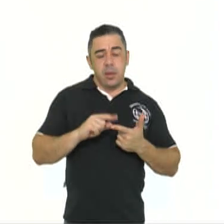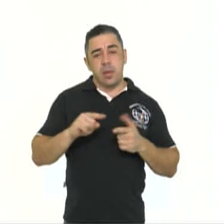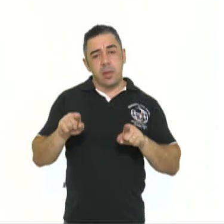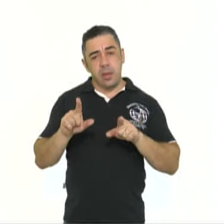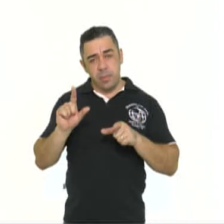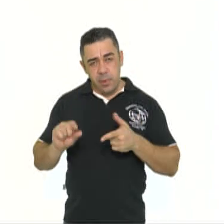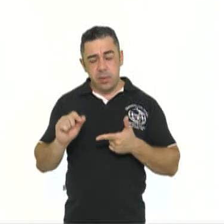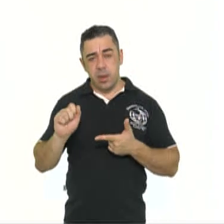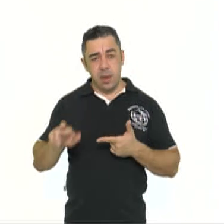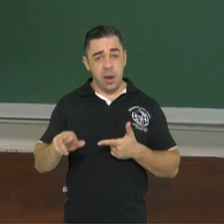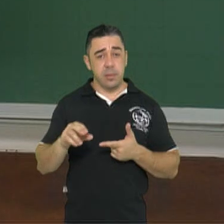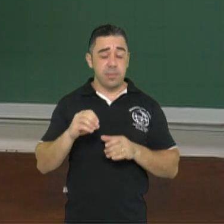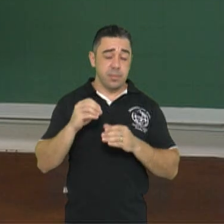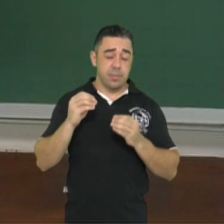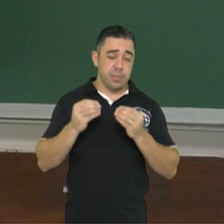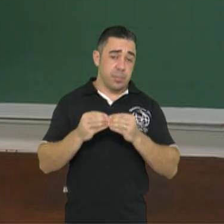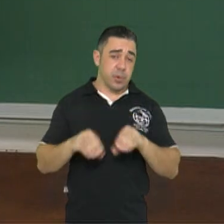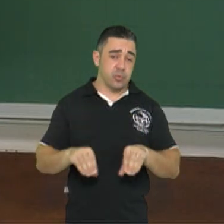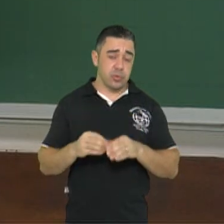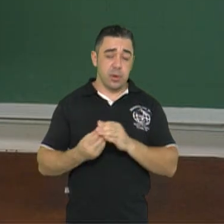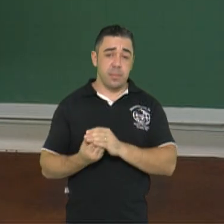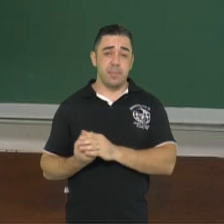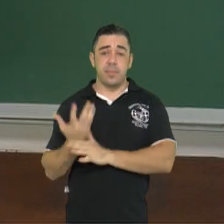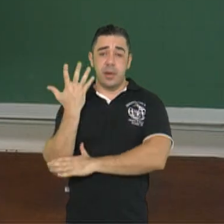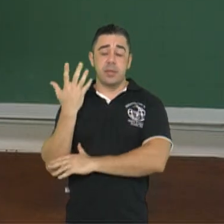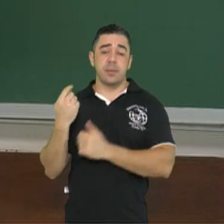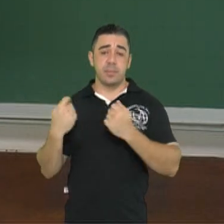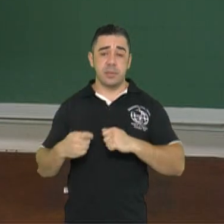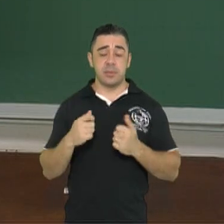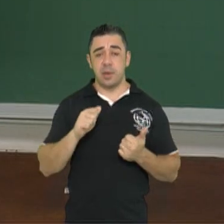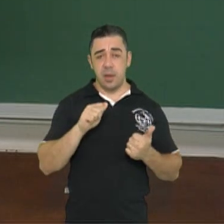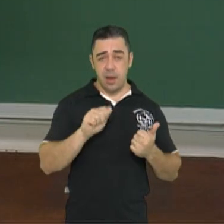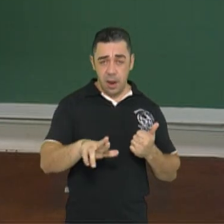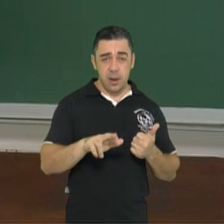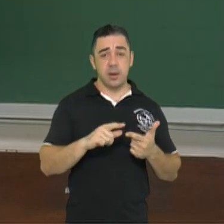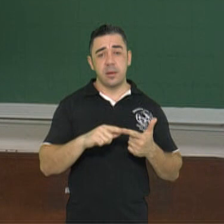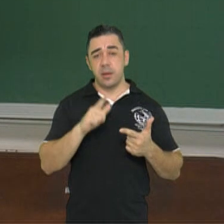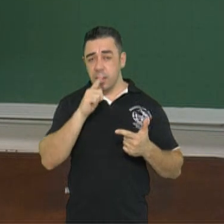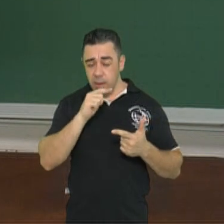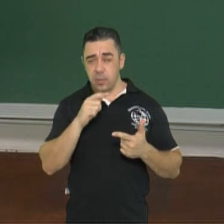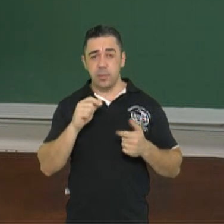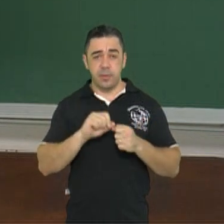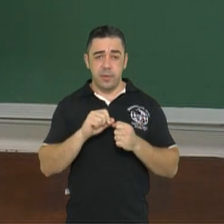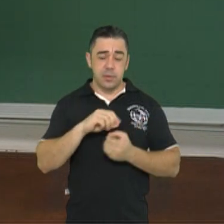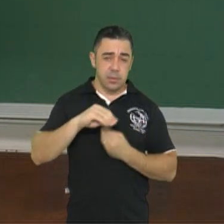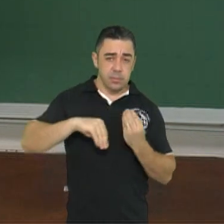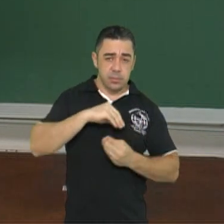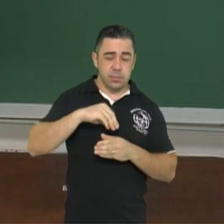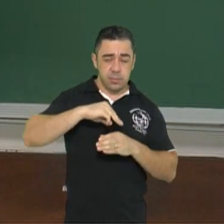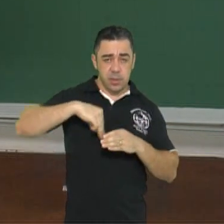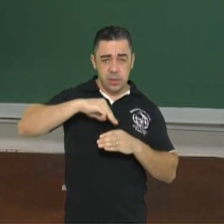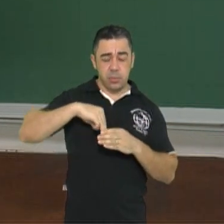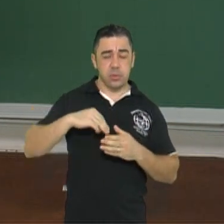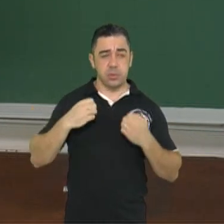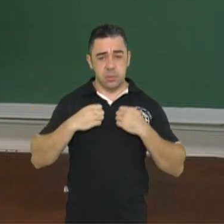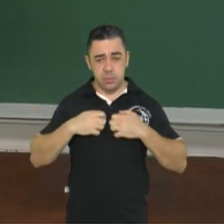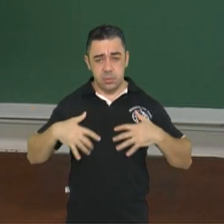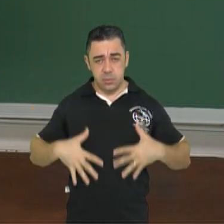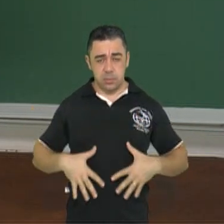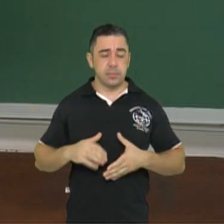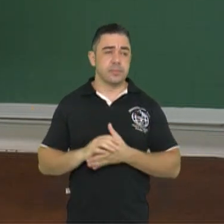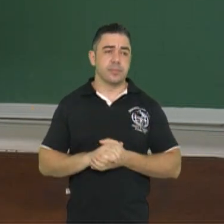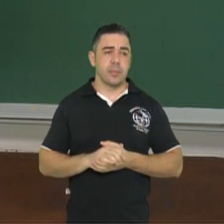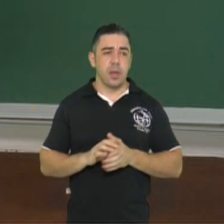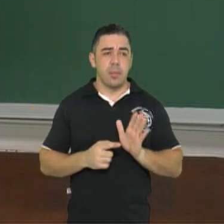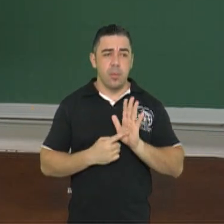de água, isso prejudica as plantas, que precisam do ar e da água para fazer os seus processos metabólicos, né? E também aqui